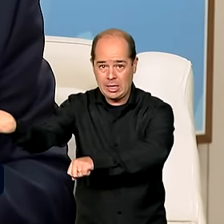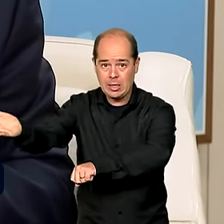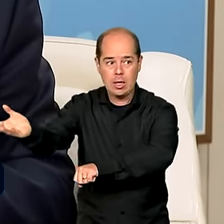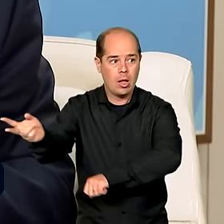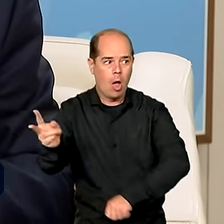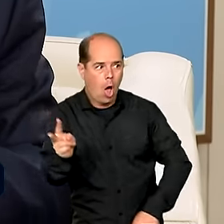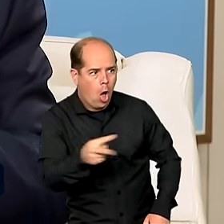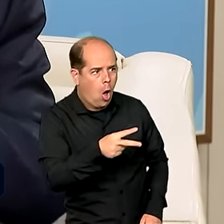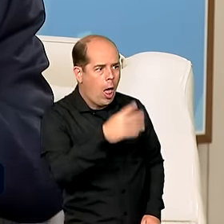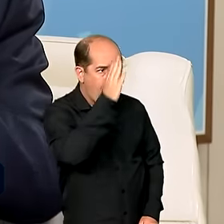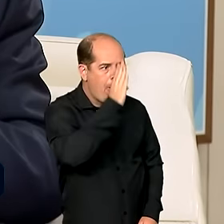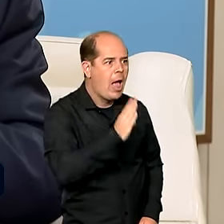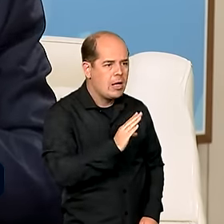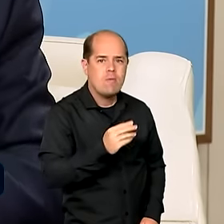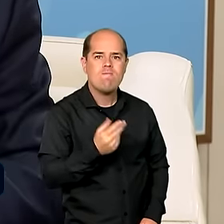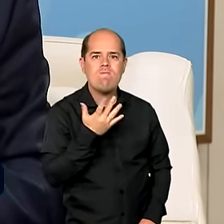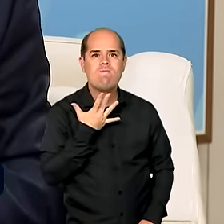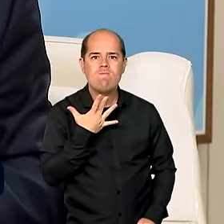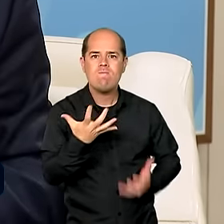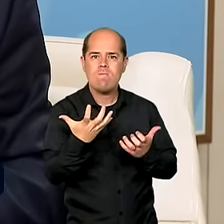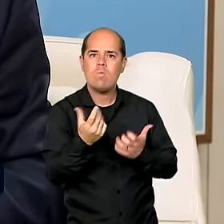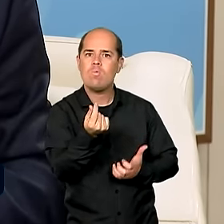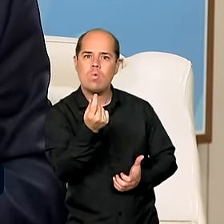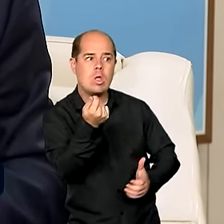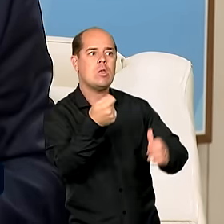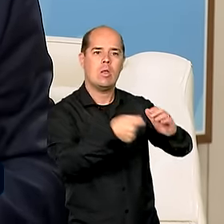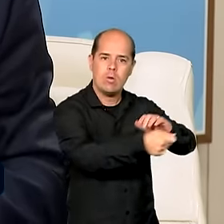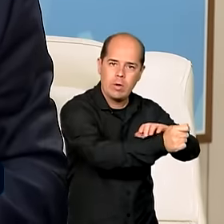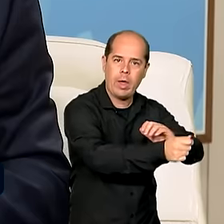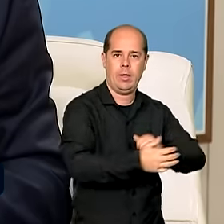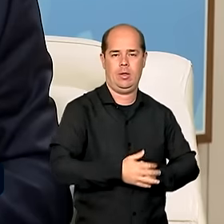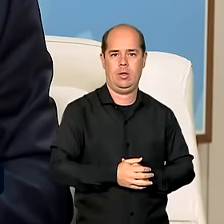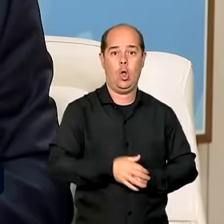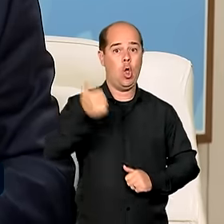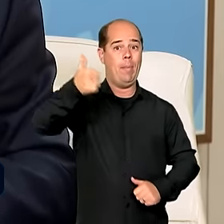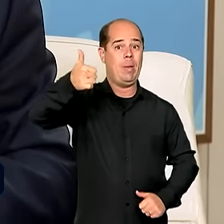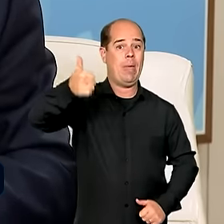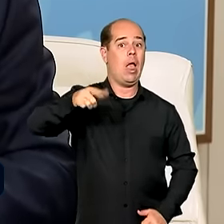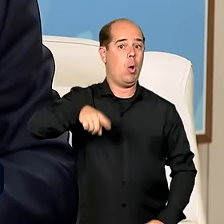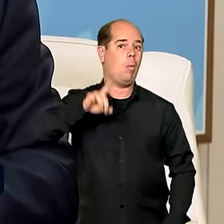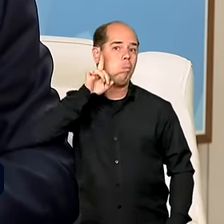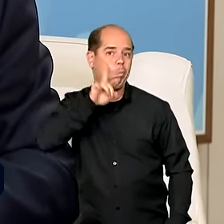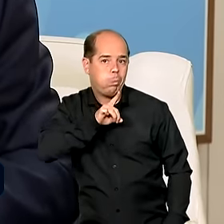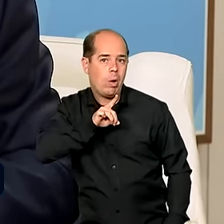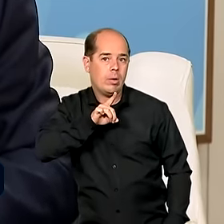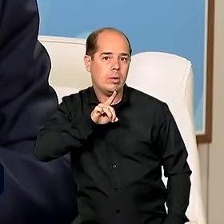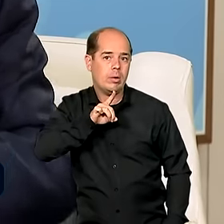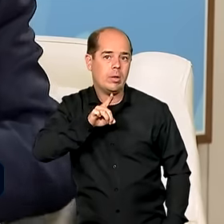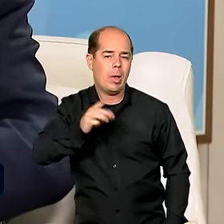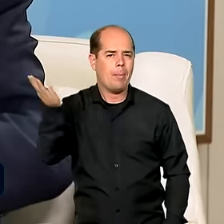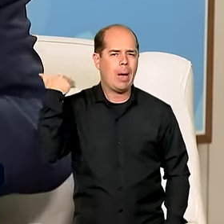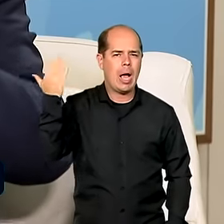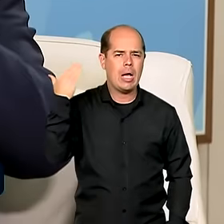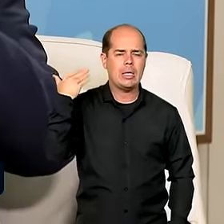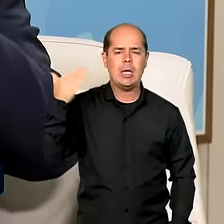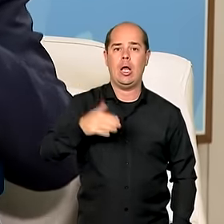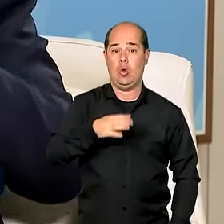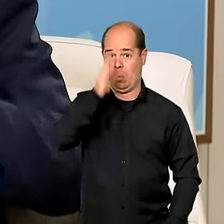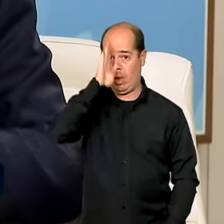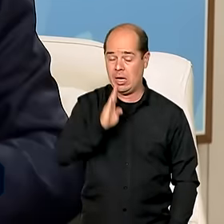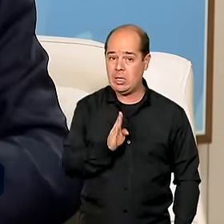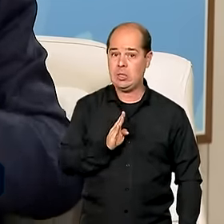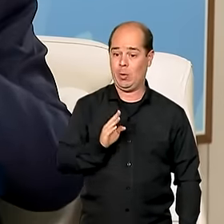o vice-campeão o primeiro do mundo é os Estados Unidos Brasil que era o quinto passou a ser o segundo que